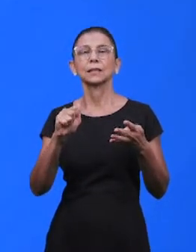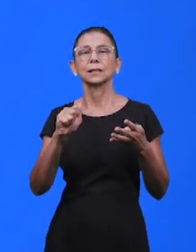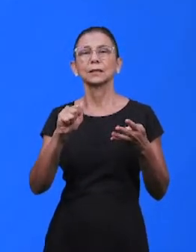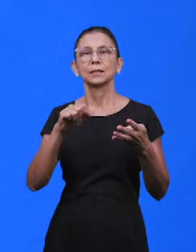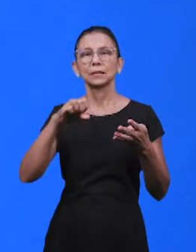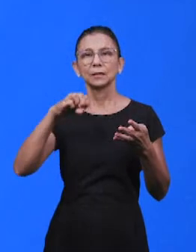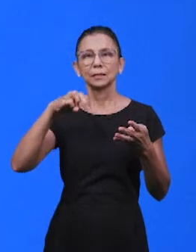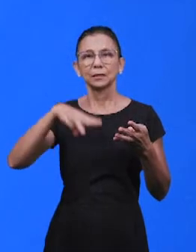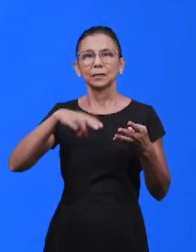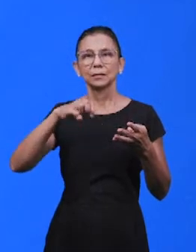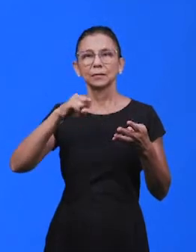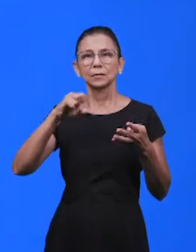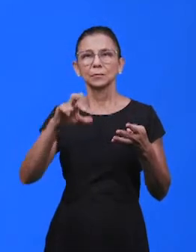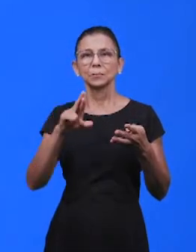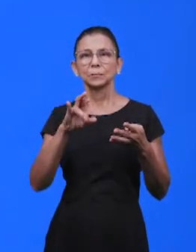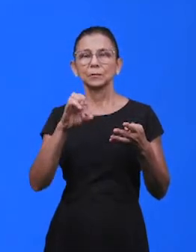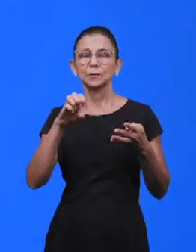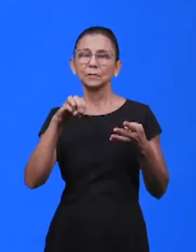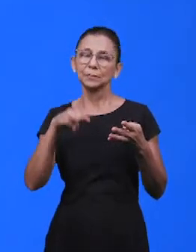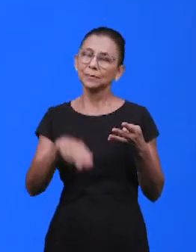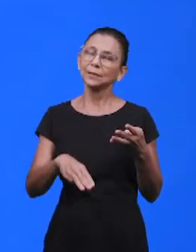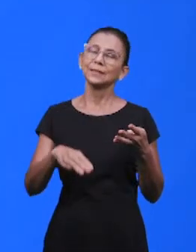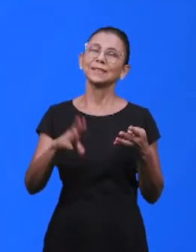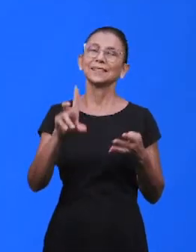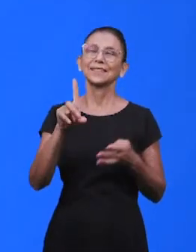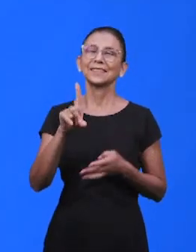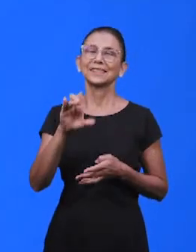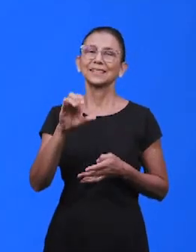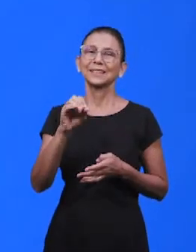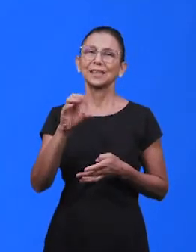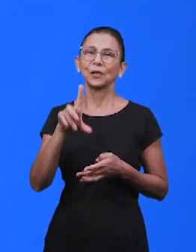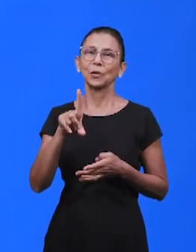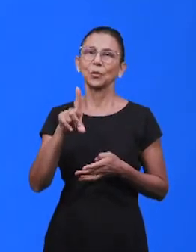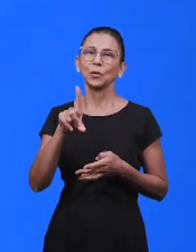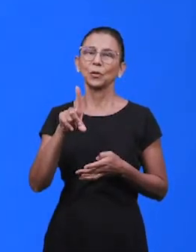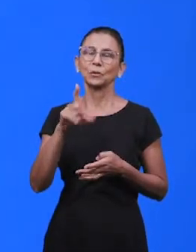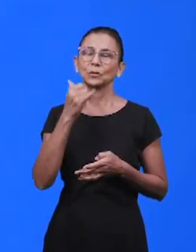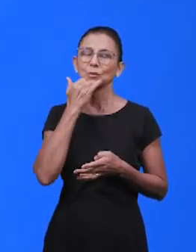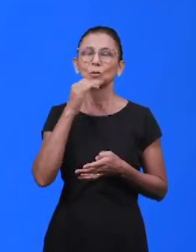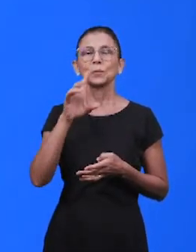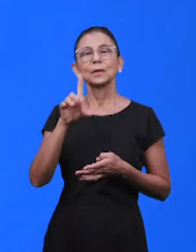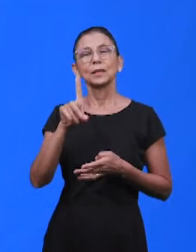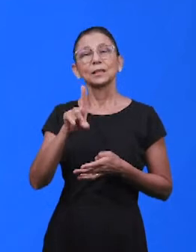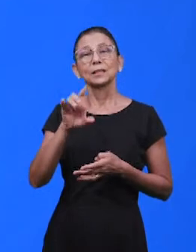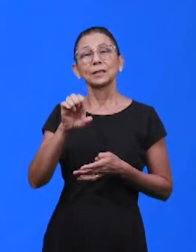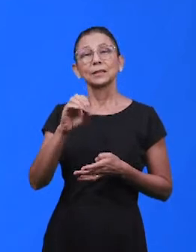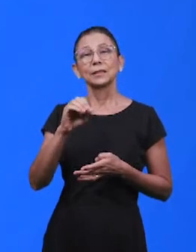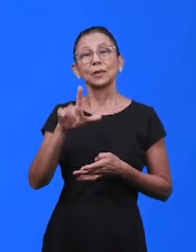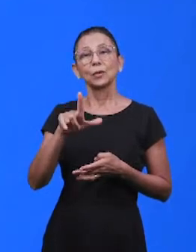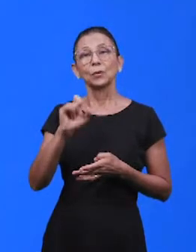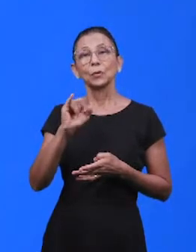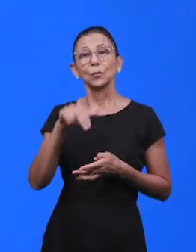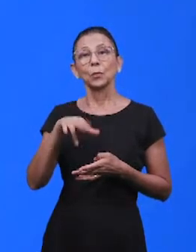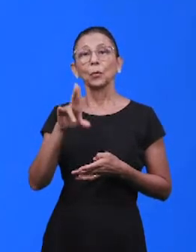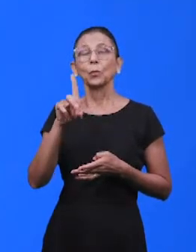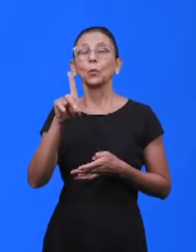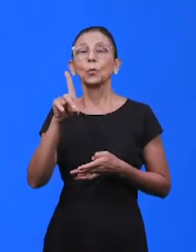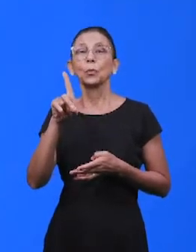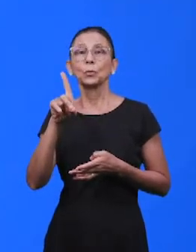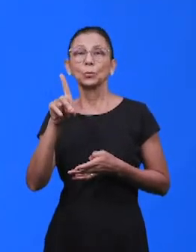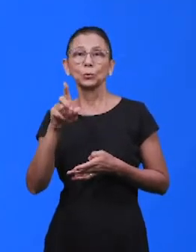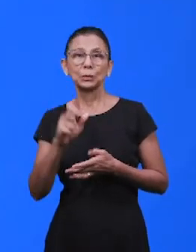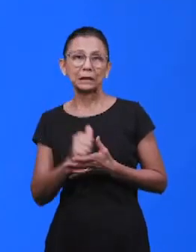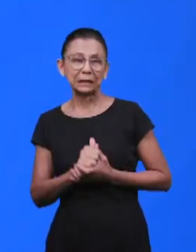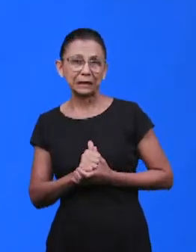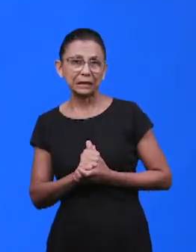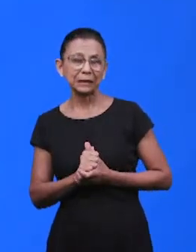a irmã Deolinda, a irmã Conceição, a irmã Maria José e até a irmã que está com o iPhone aí, Samara, né? Pode